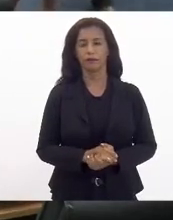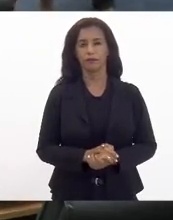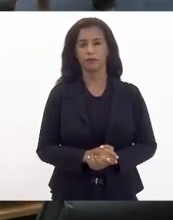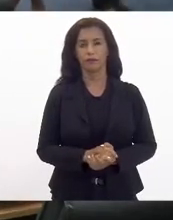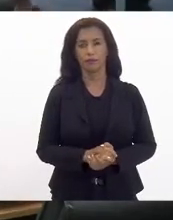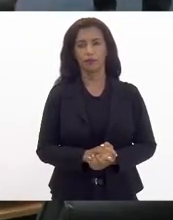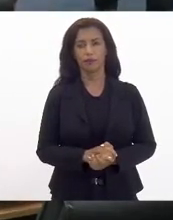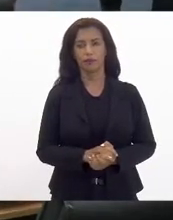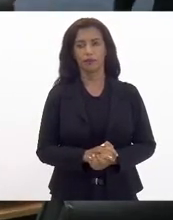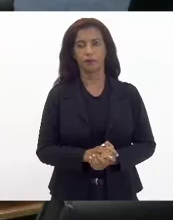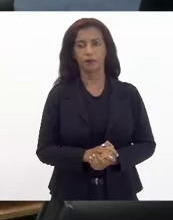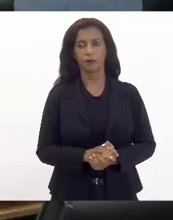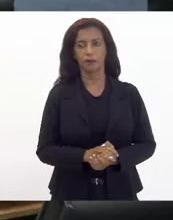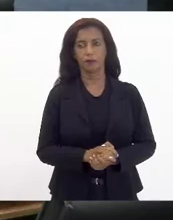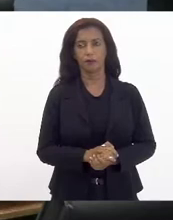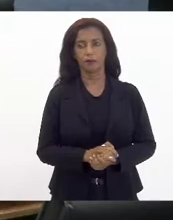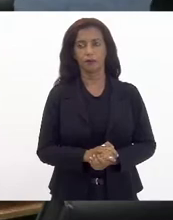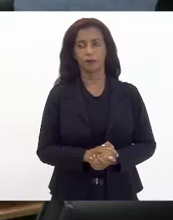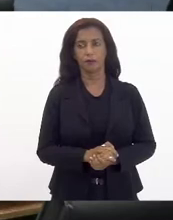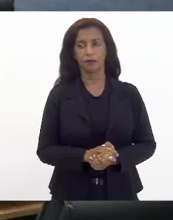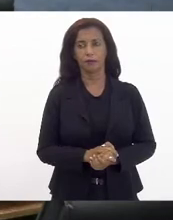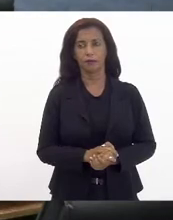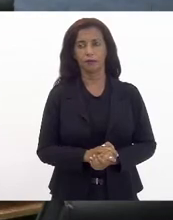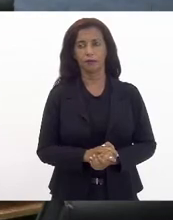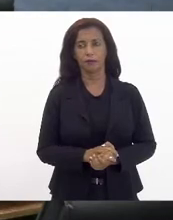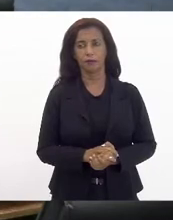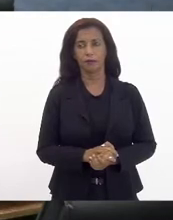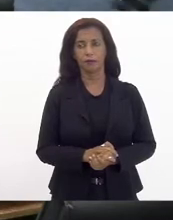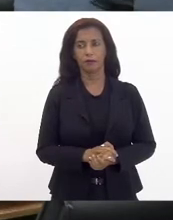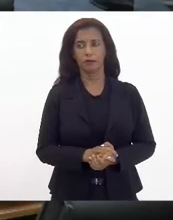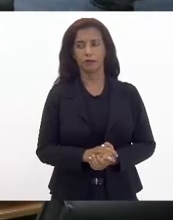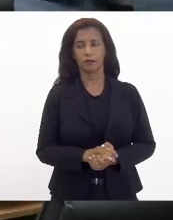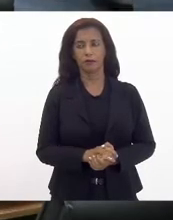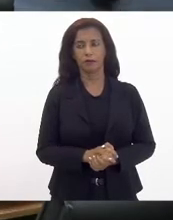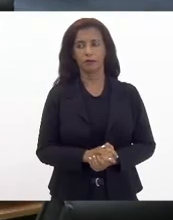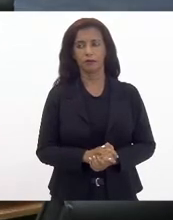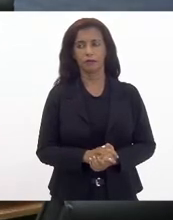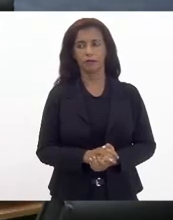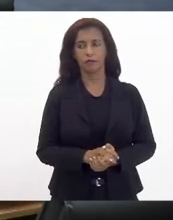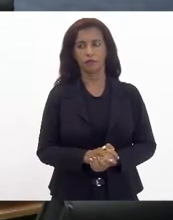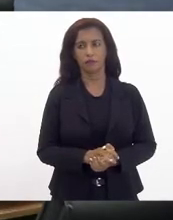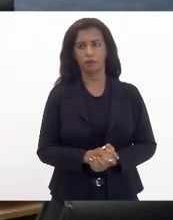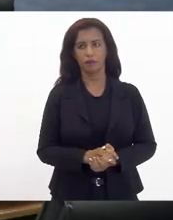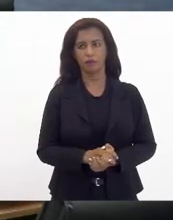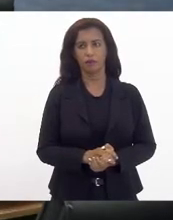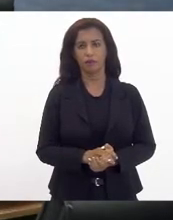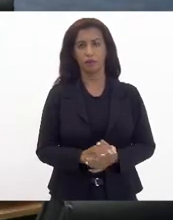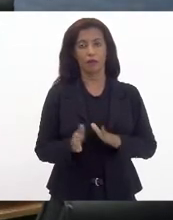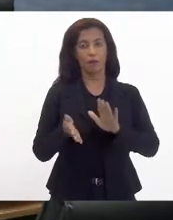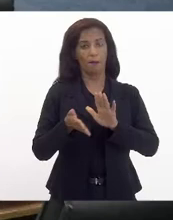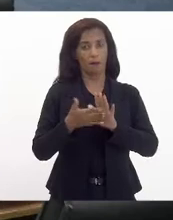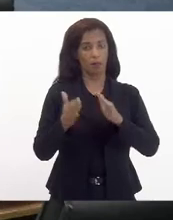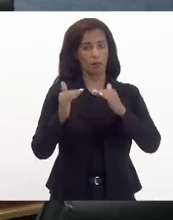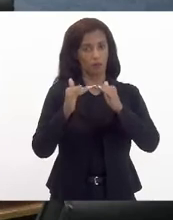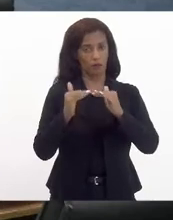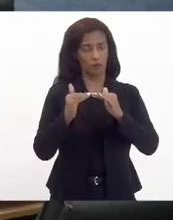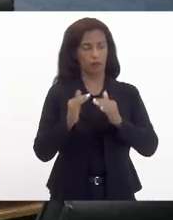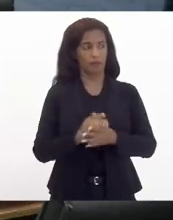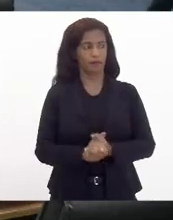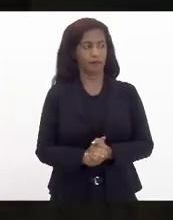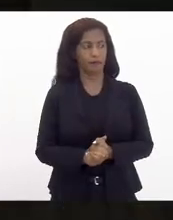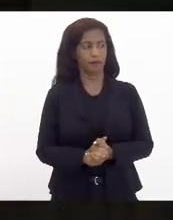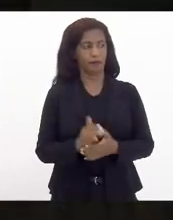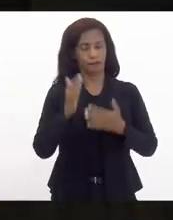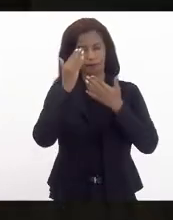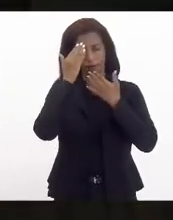E aí E aí o parecer favorável fantasias